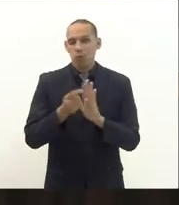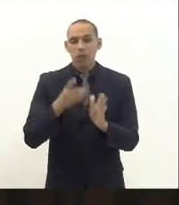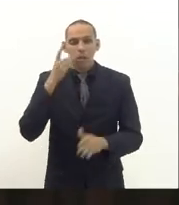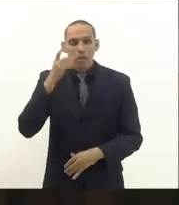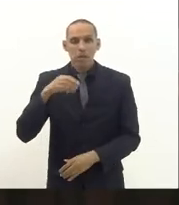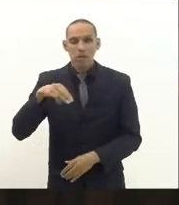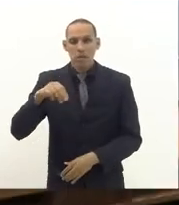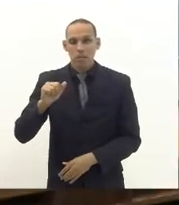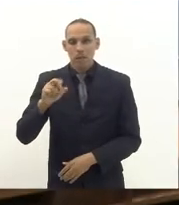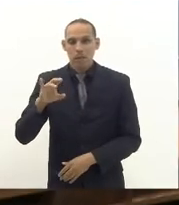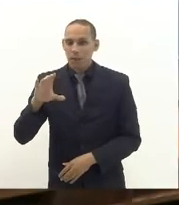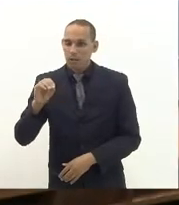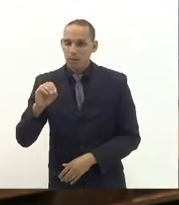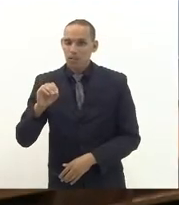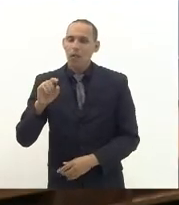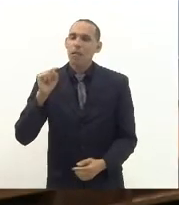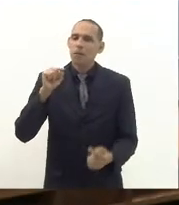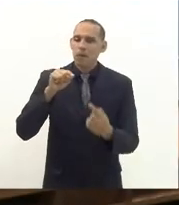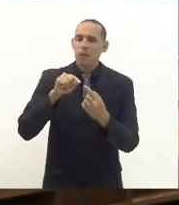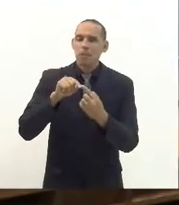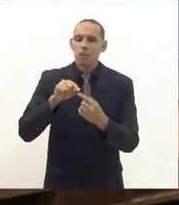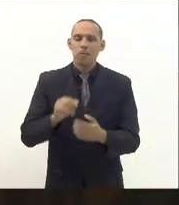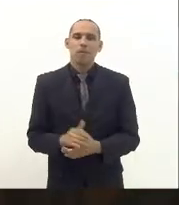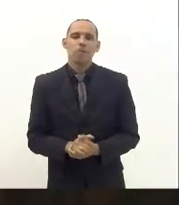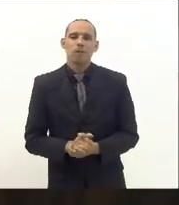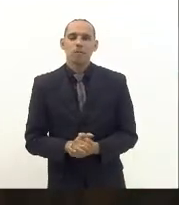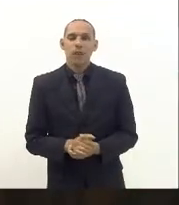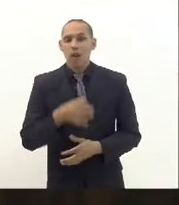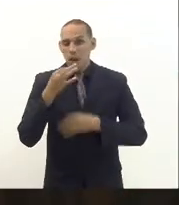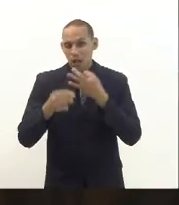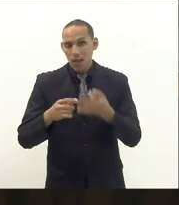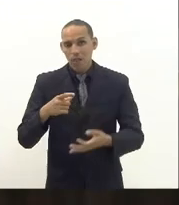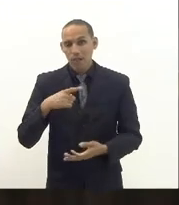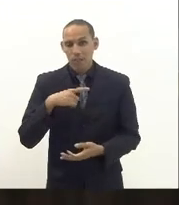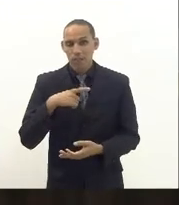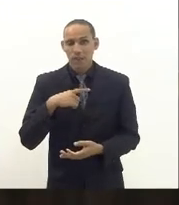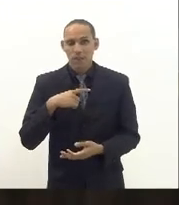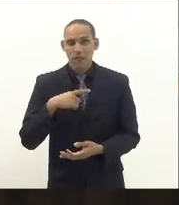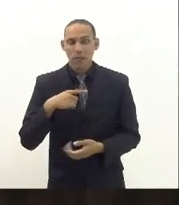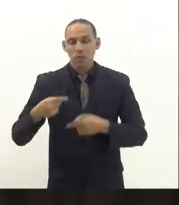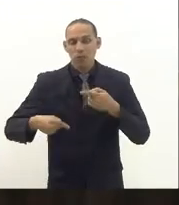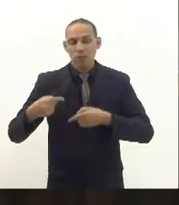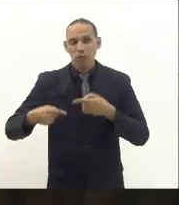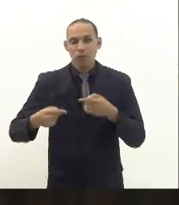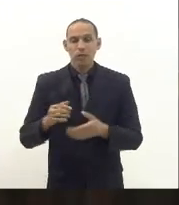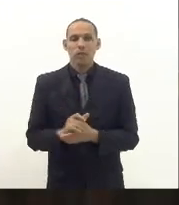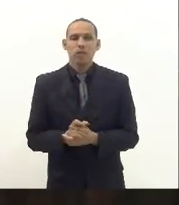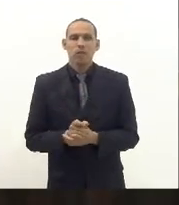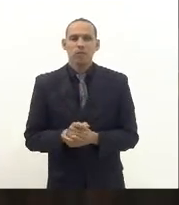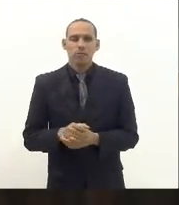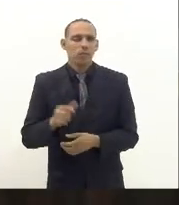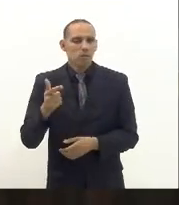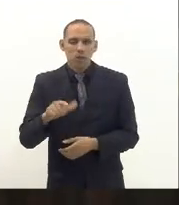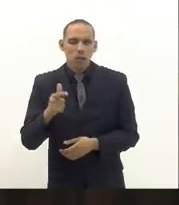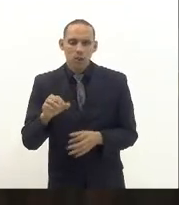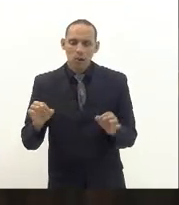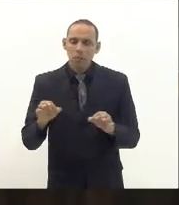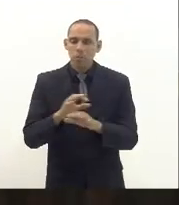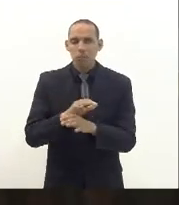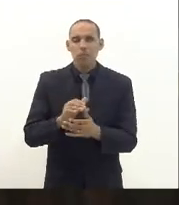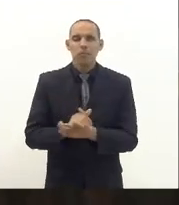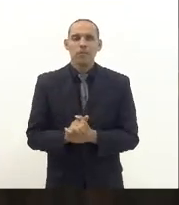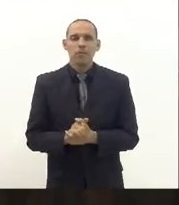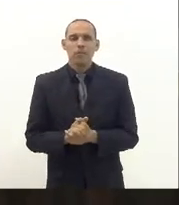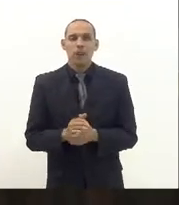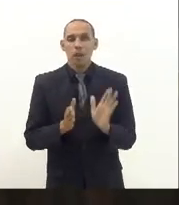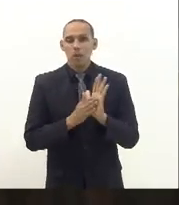mas canela e pareceres emitidos em exposição à venda de aquele discutir encerrada a